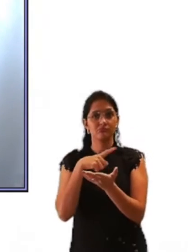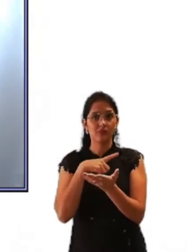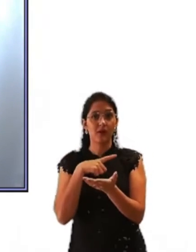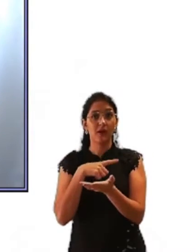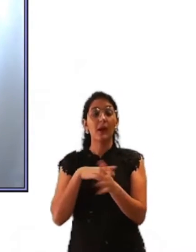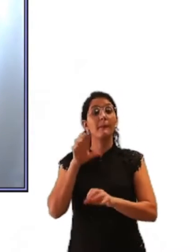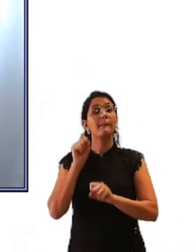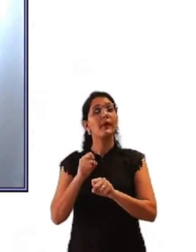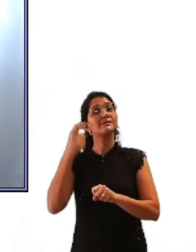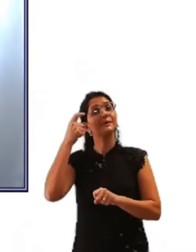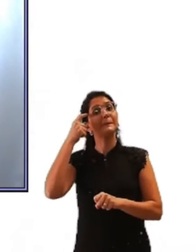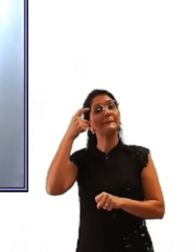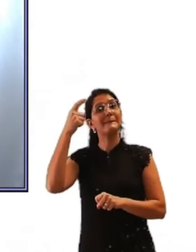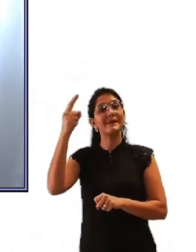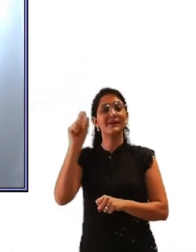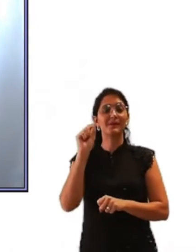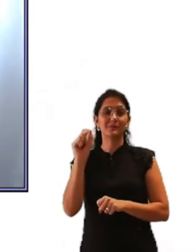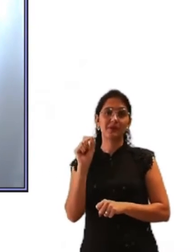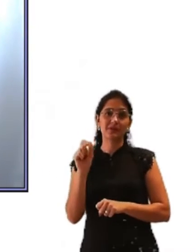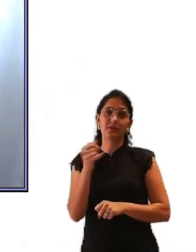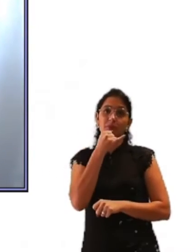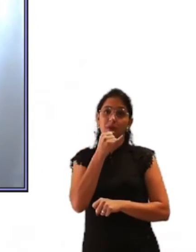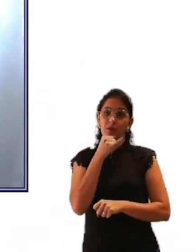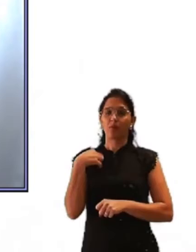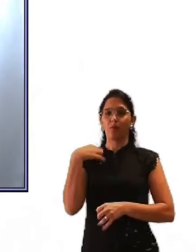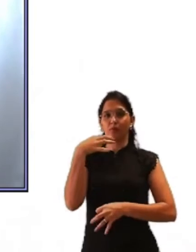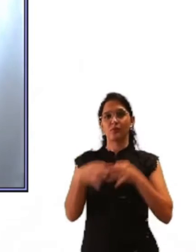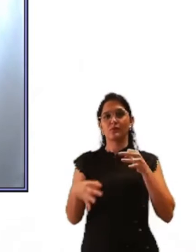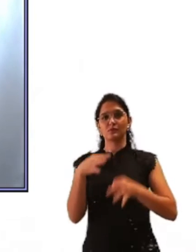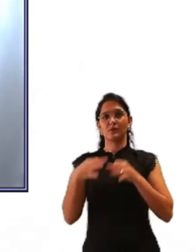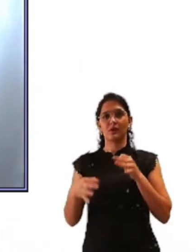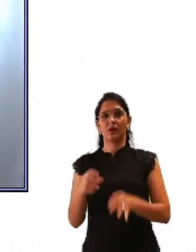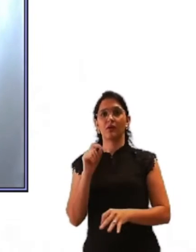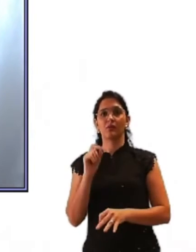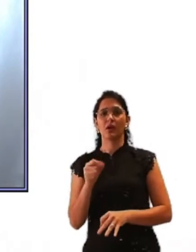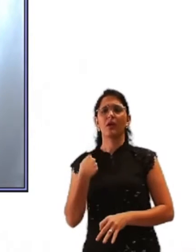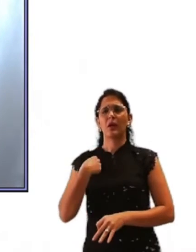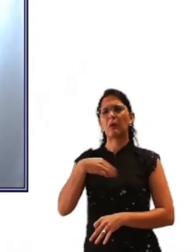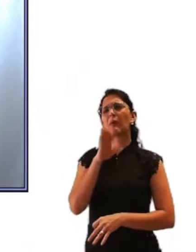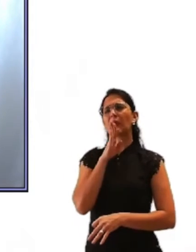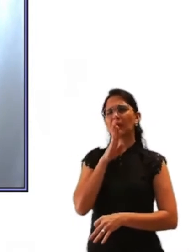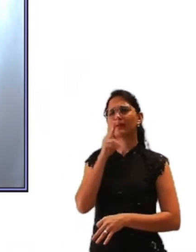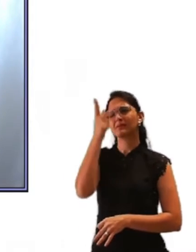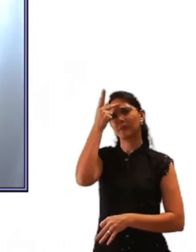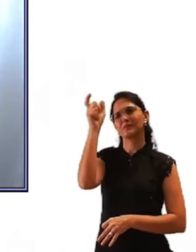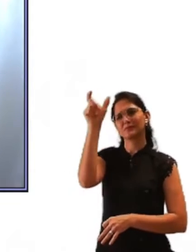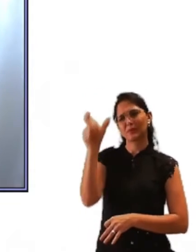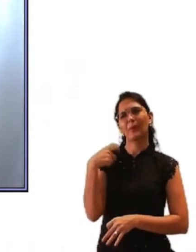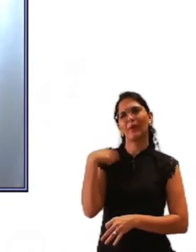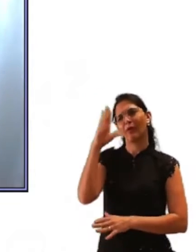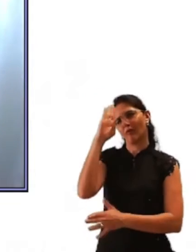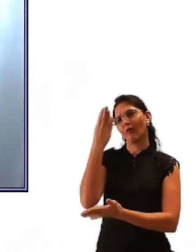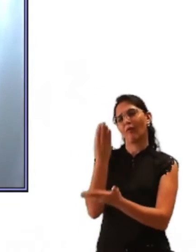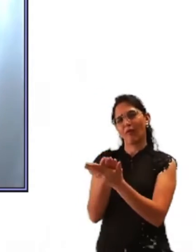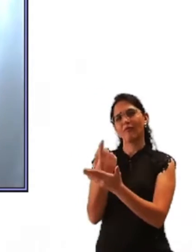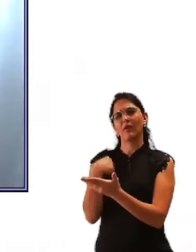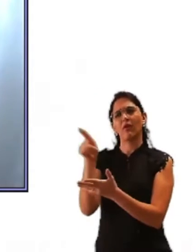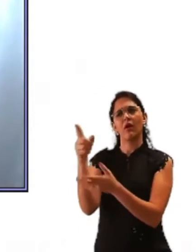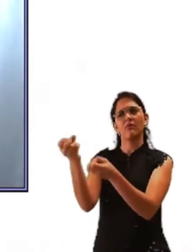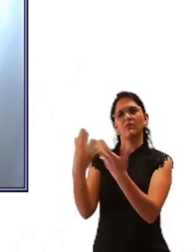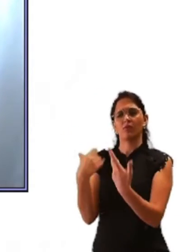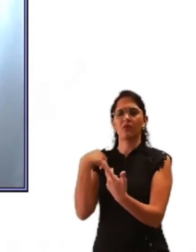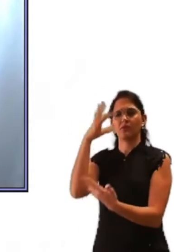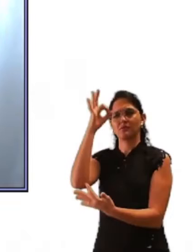um atalho mental, né? Por exemplo, ah, eu vou julgar porque aquela pessoa eu conheço, eu confio nela, e é isso mesmo que ela está